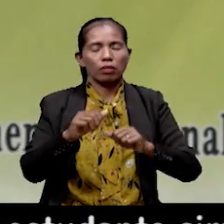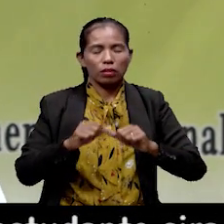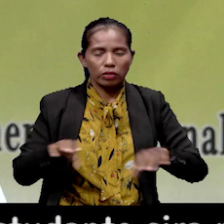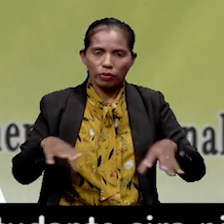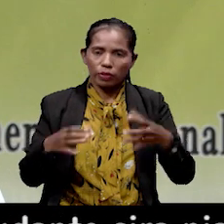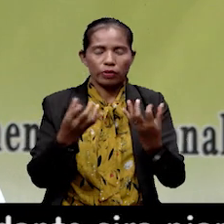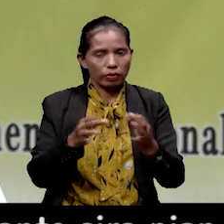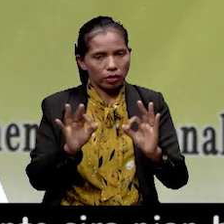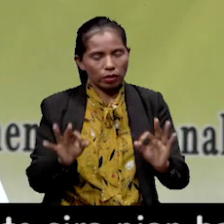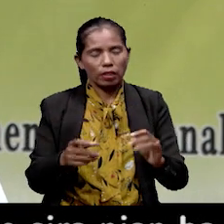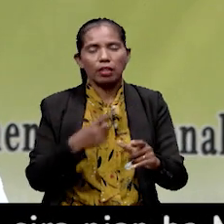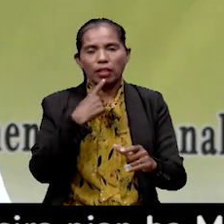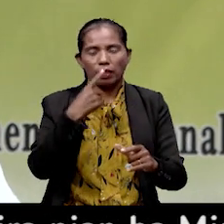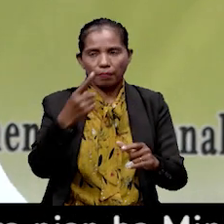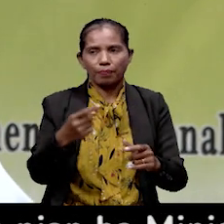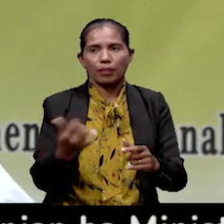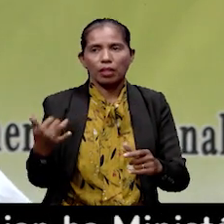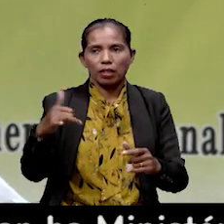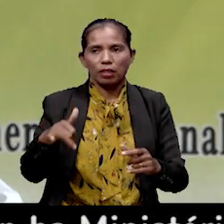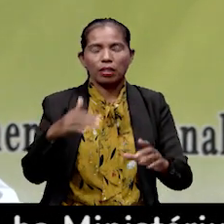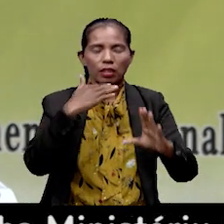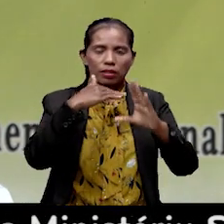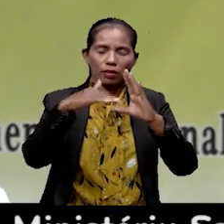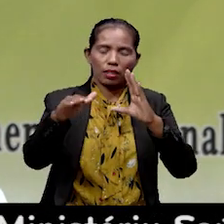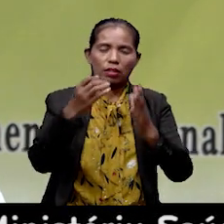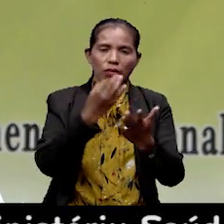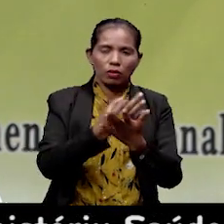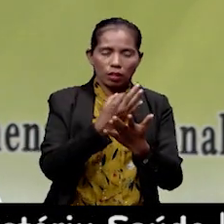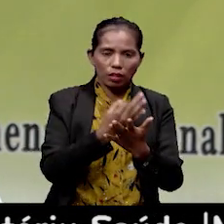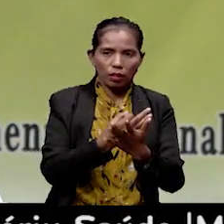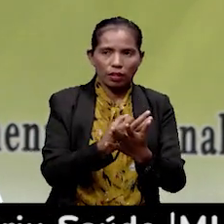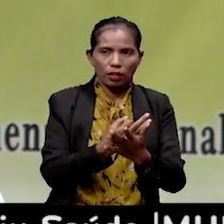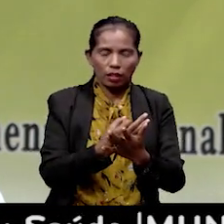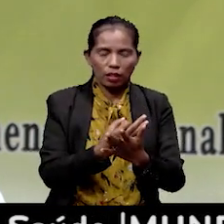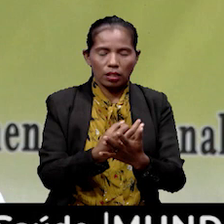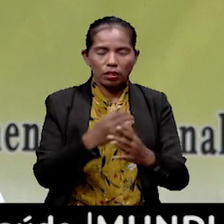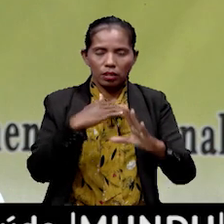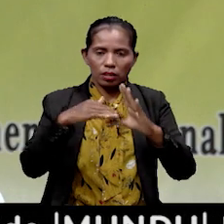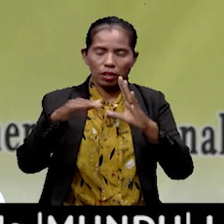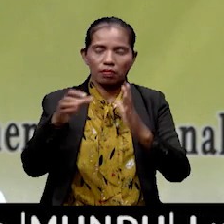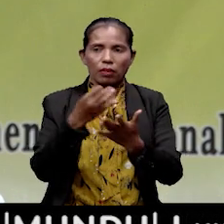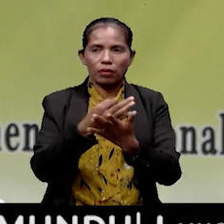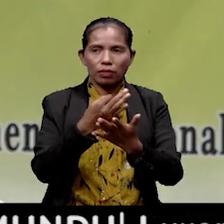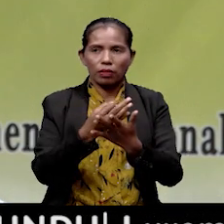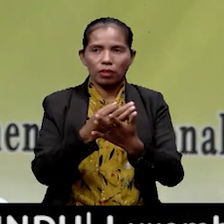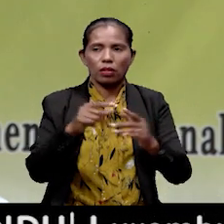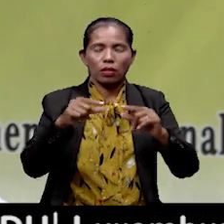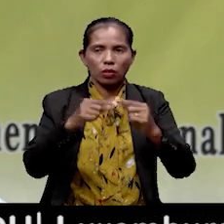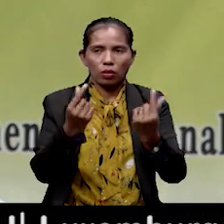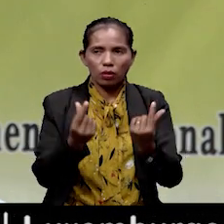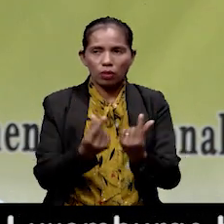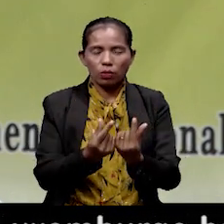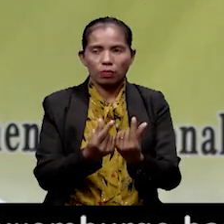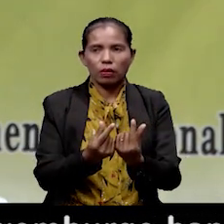lá o Rotuana, de Angata, se transfere orçamento, né? Bahia, grupo